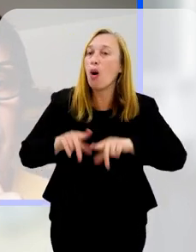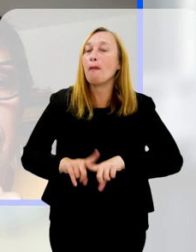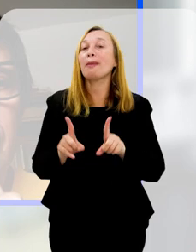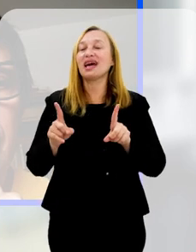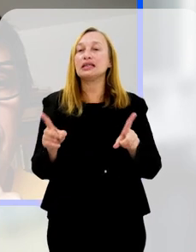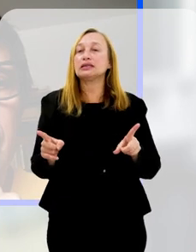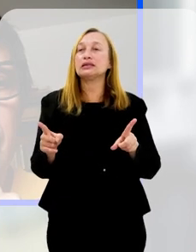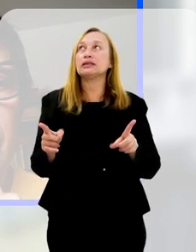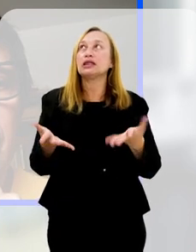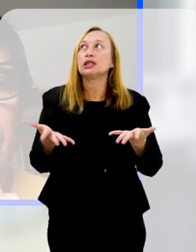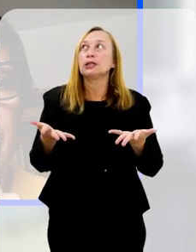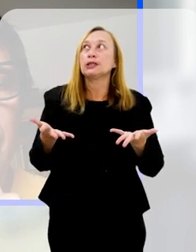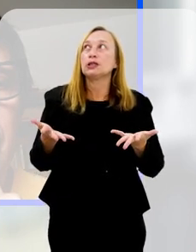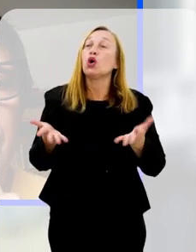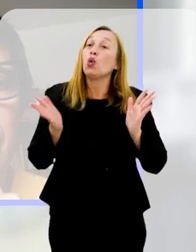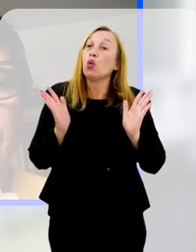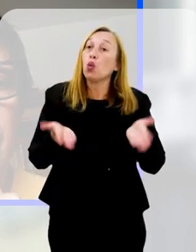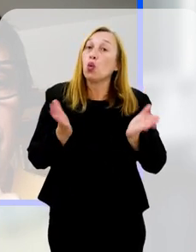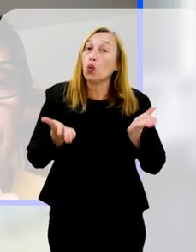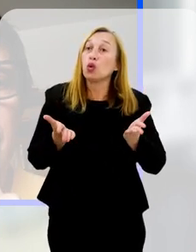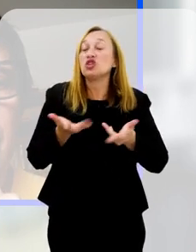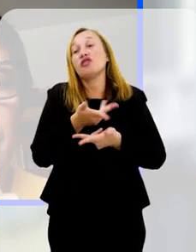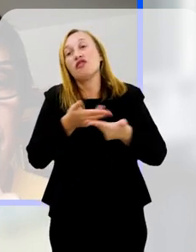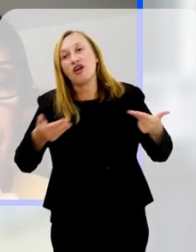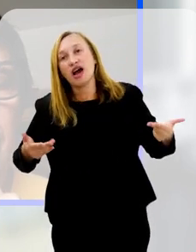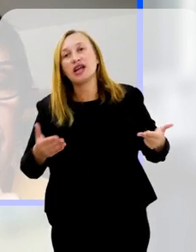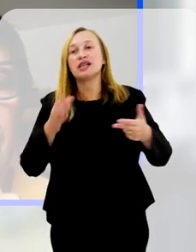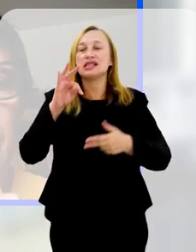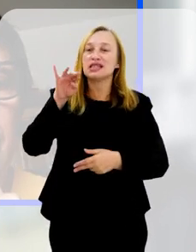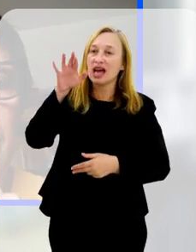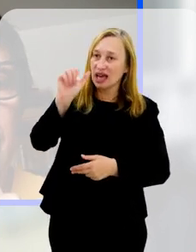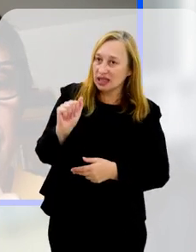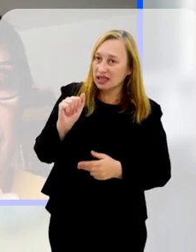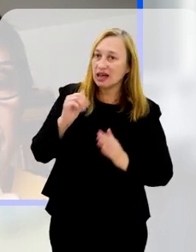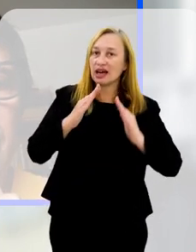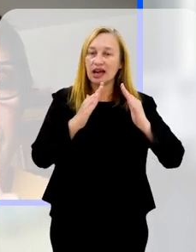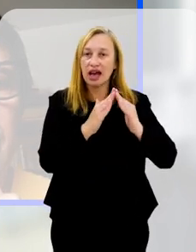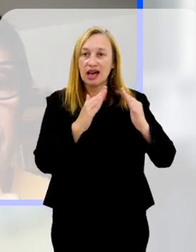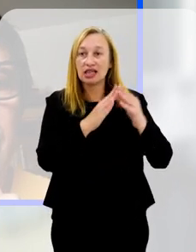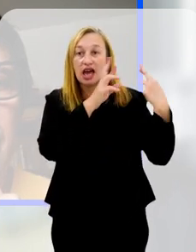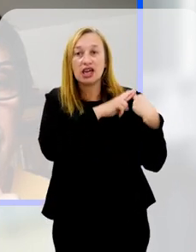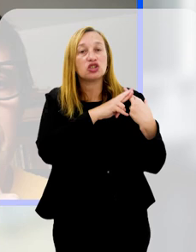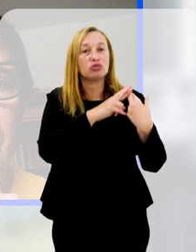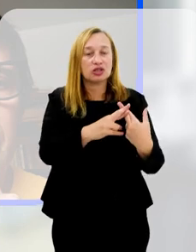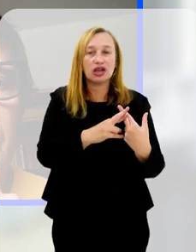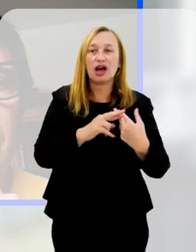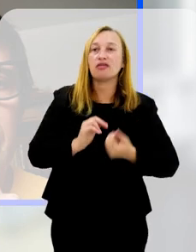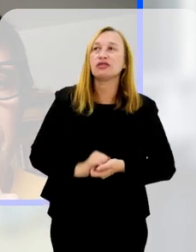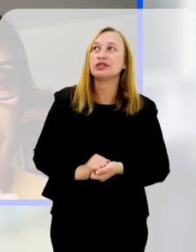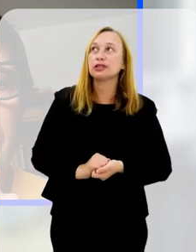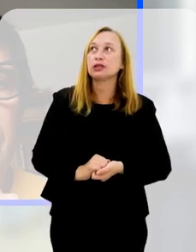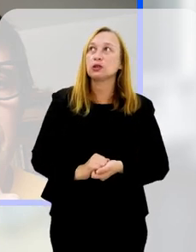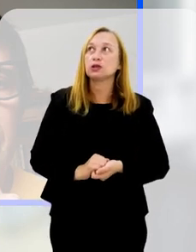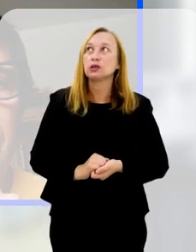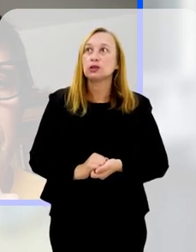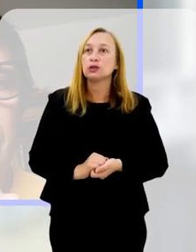foram uniformes, mas foram. Hoje, muitas santas casas no Brasil são